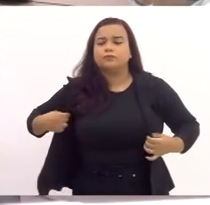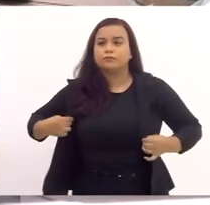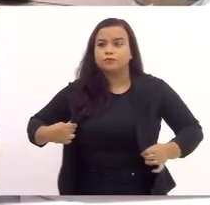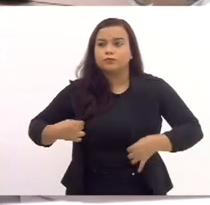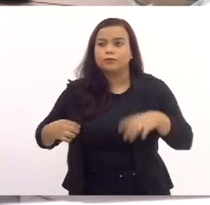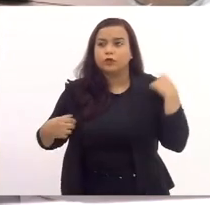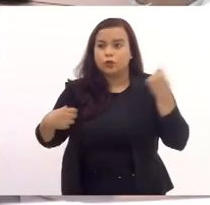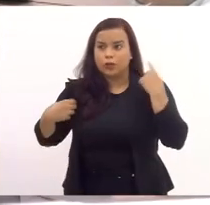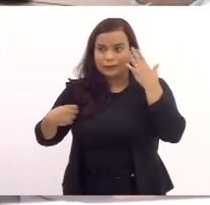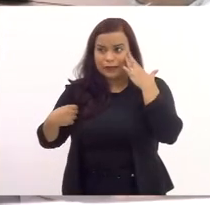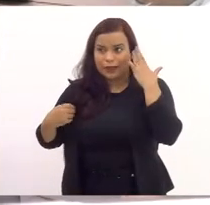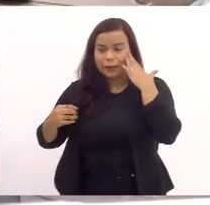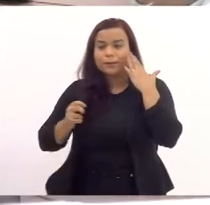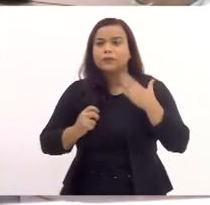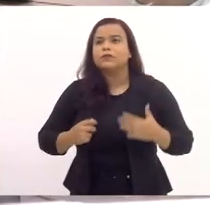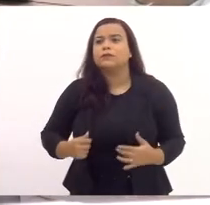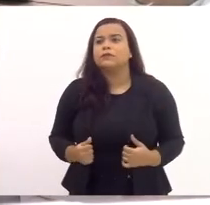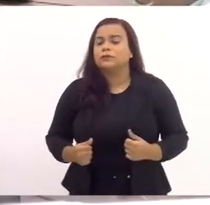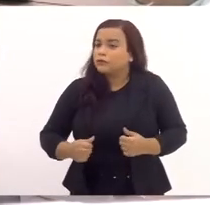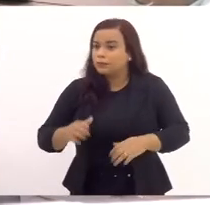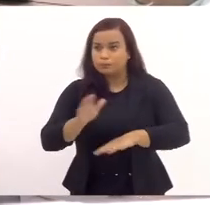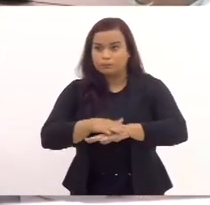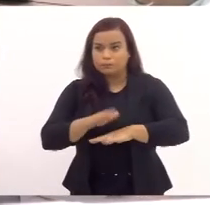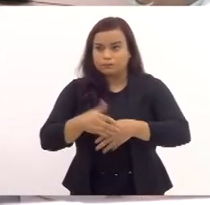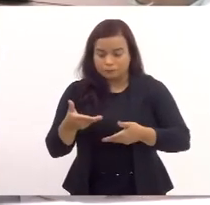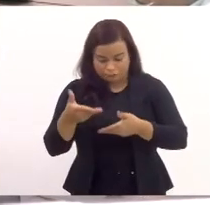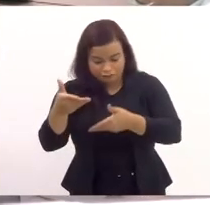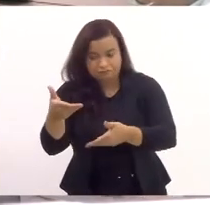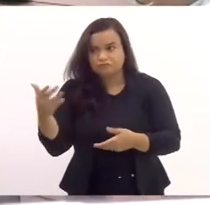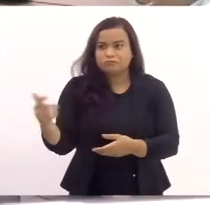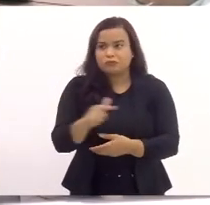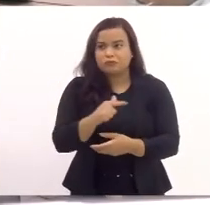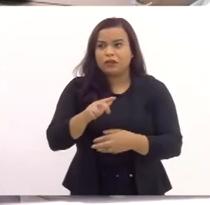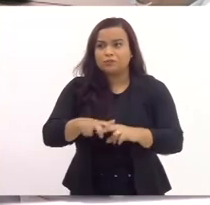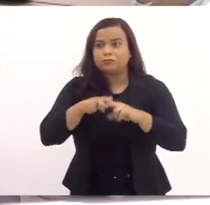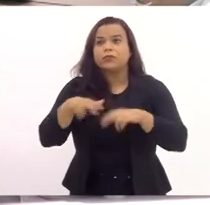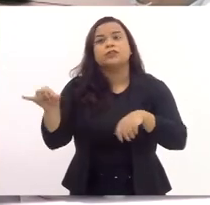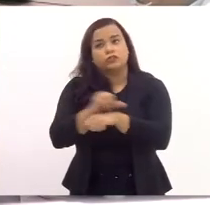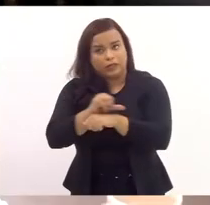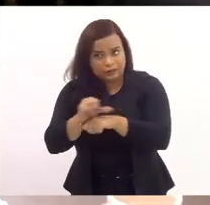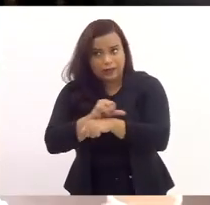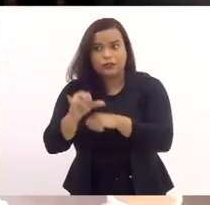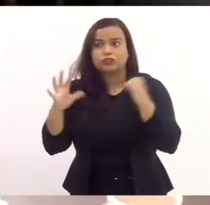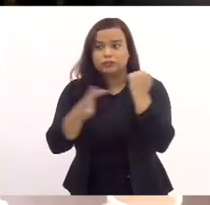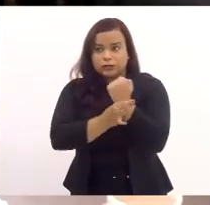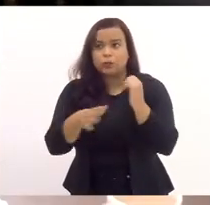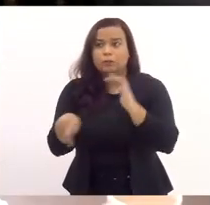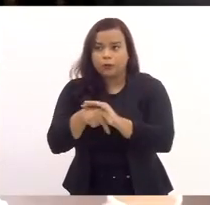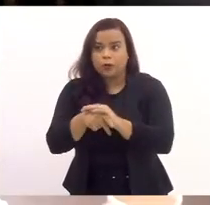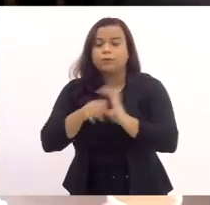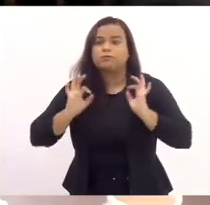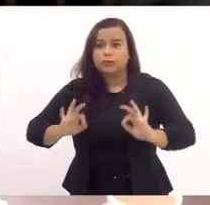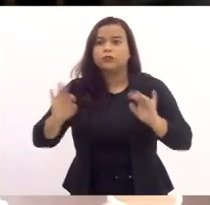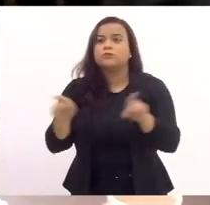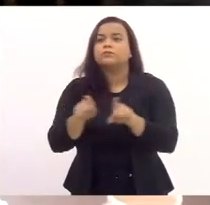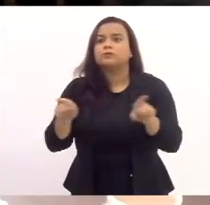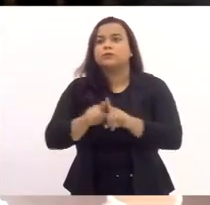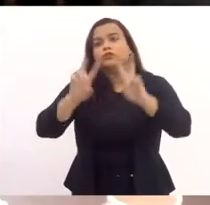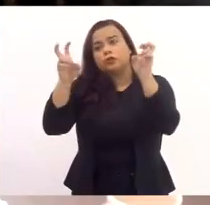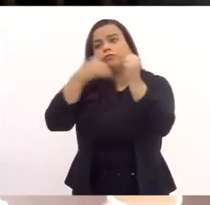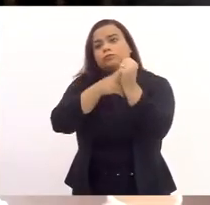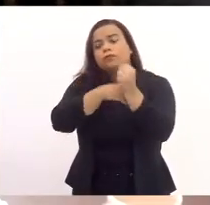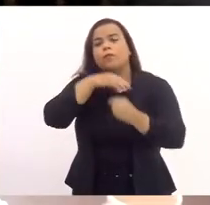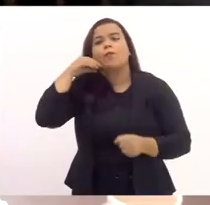Entendendo que não devemos ter sido convidados por uma questão de estratégia de segurança e até por questão de sigilo